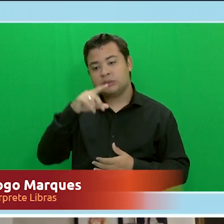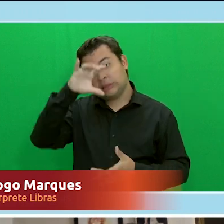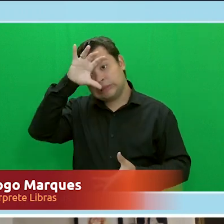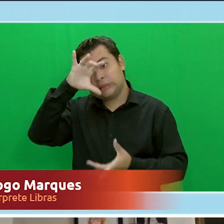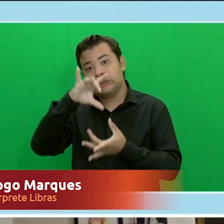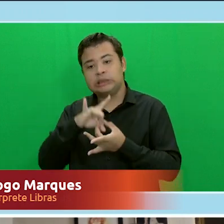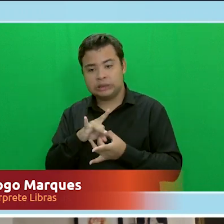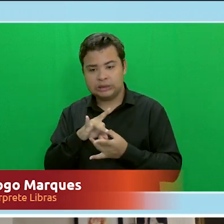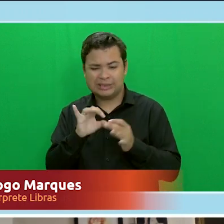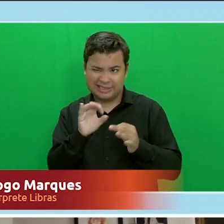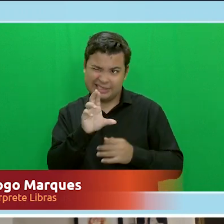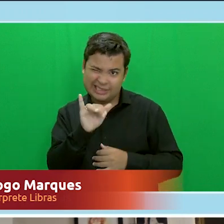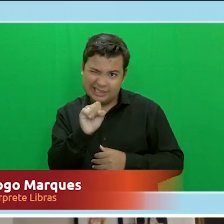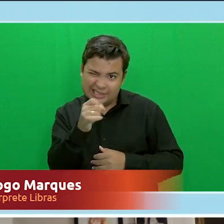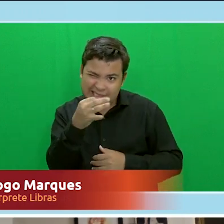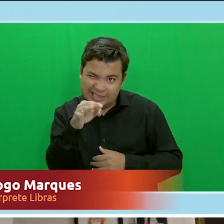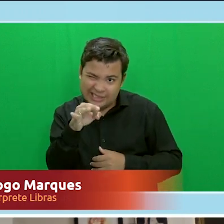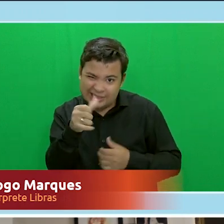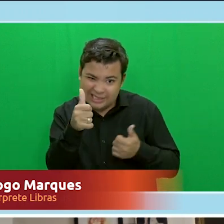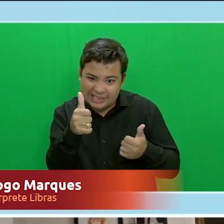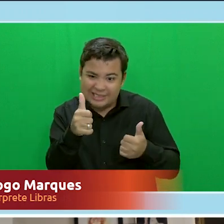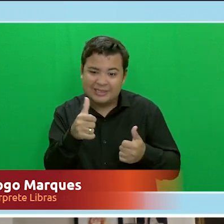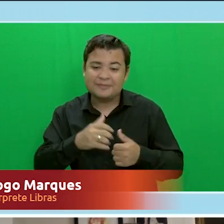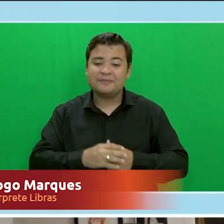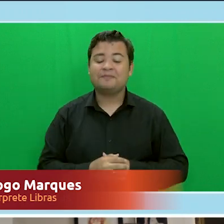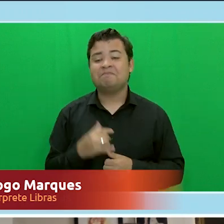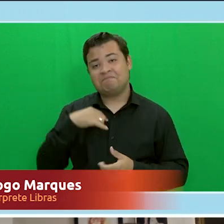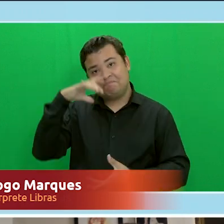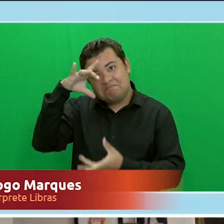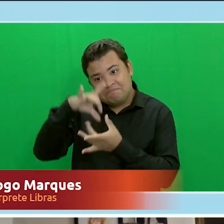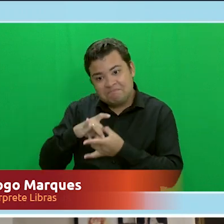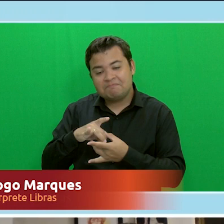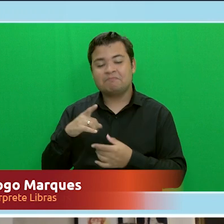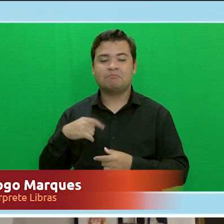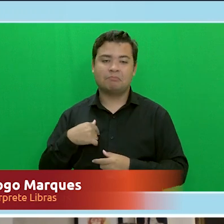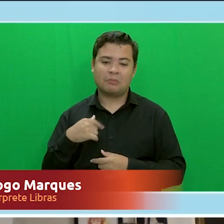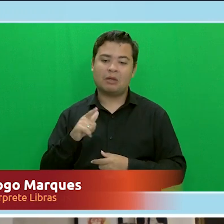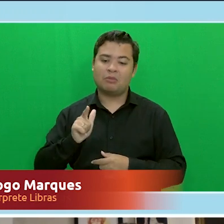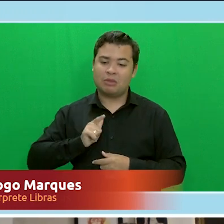professor cis também, né? É assim que fala, né? Uhum.